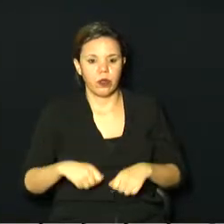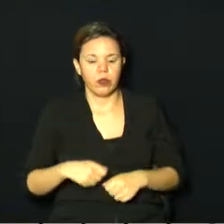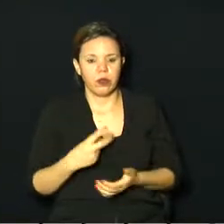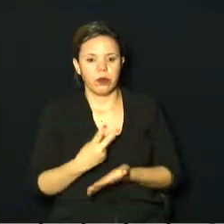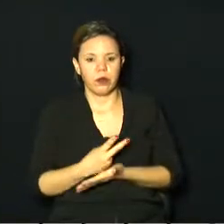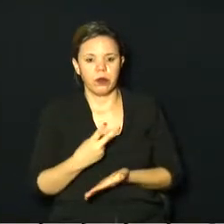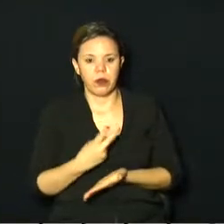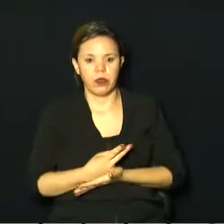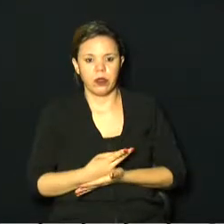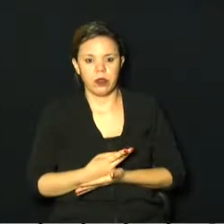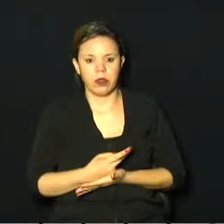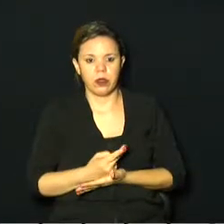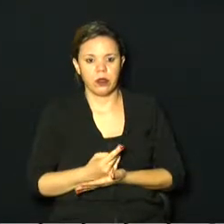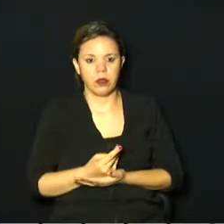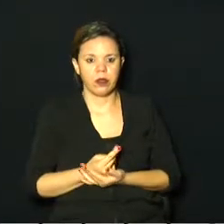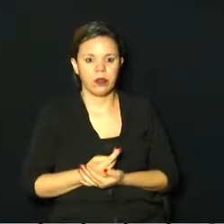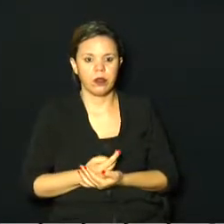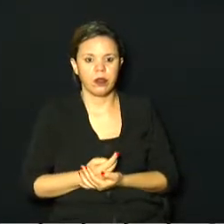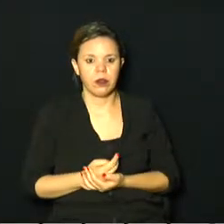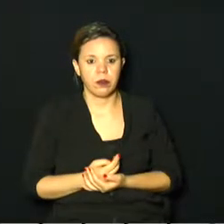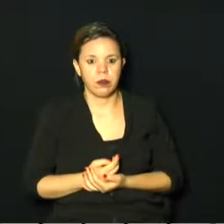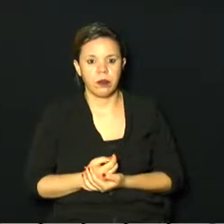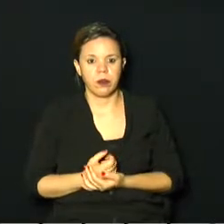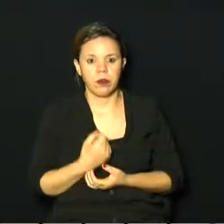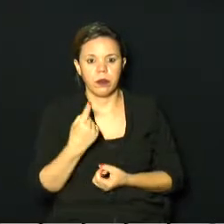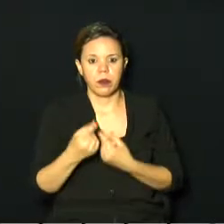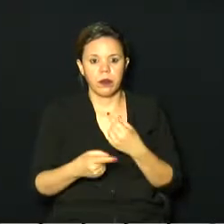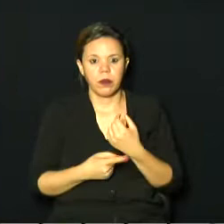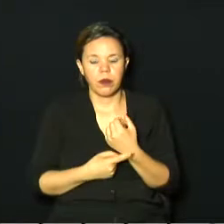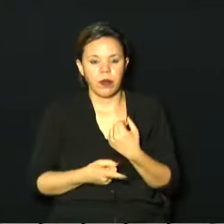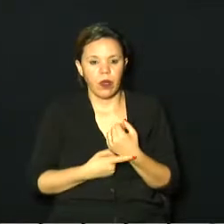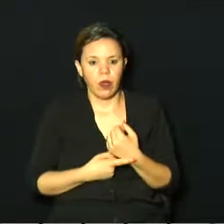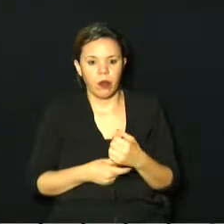permanecer mais algum tempo